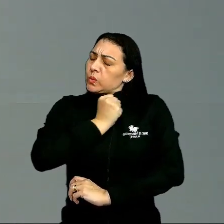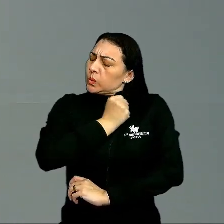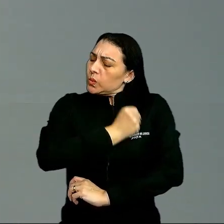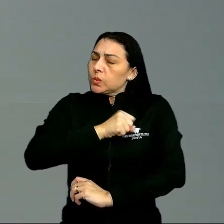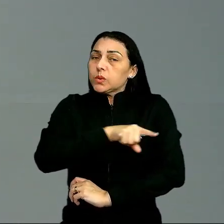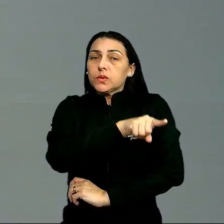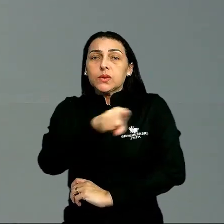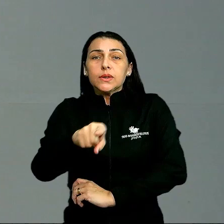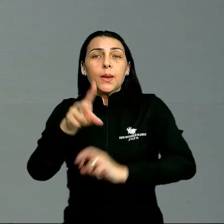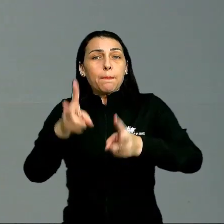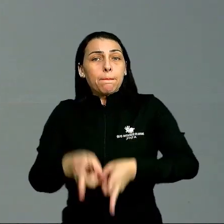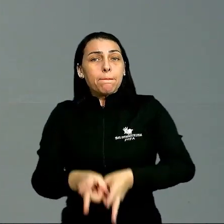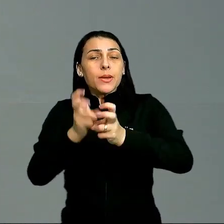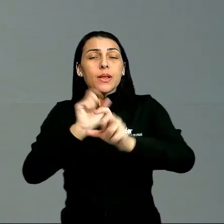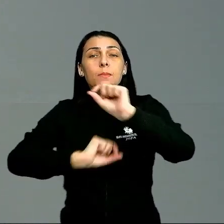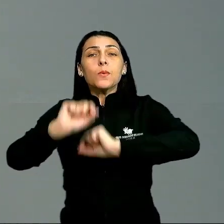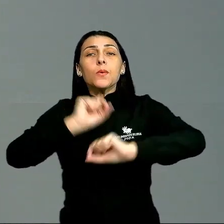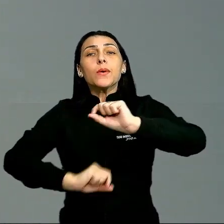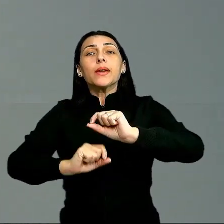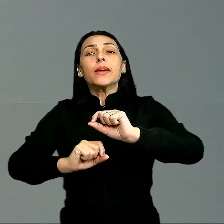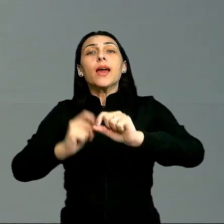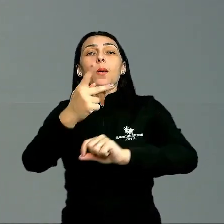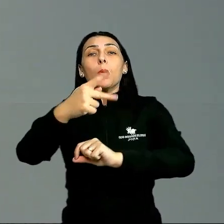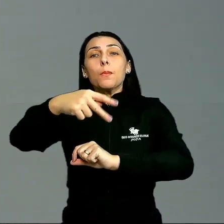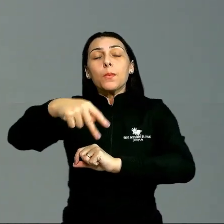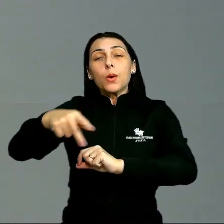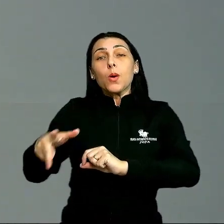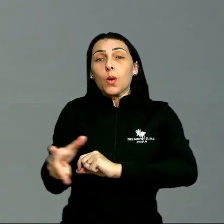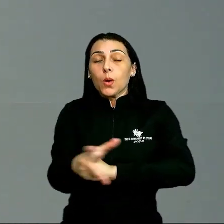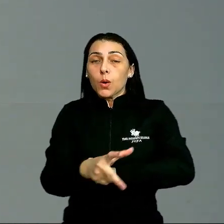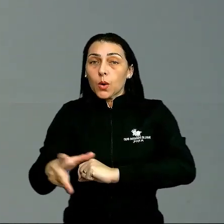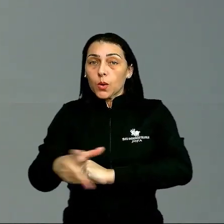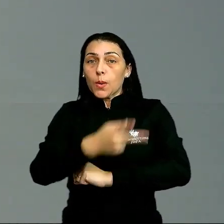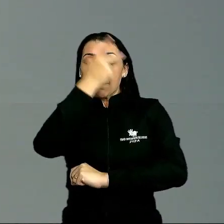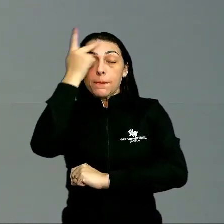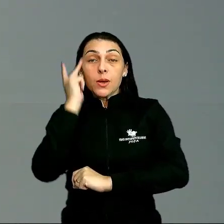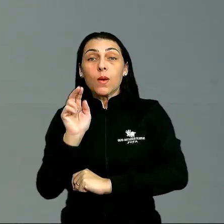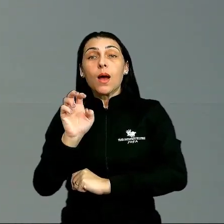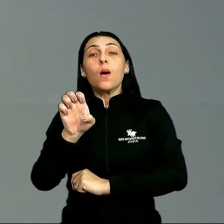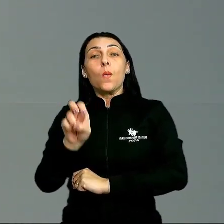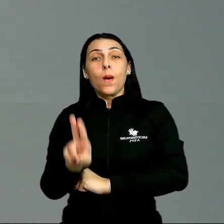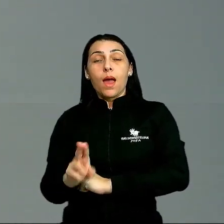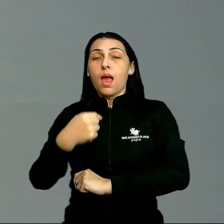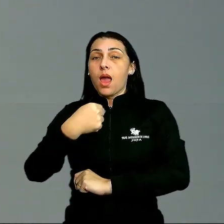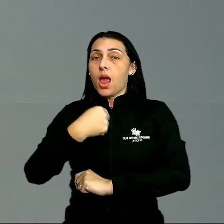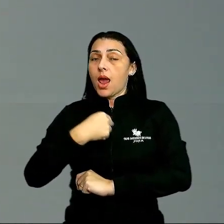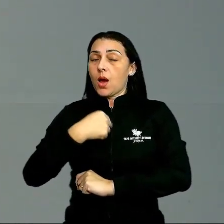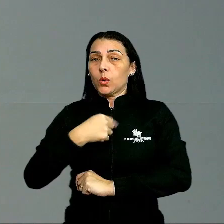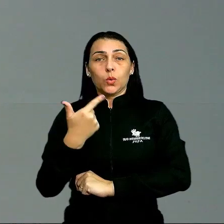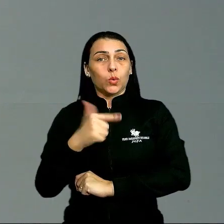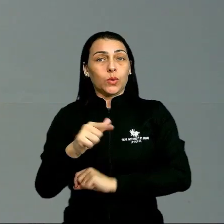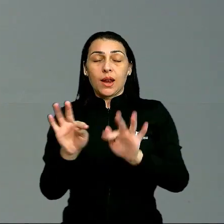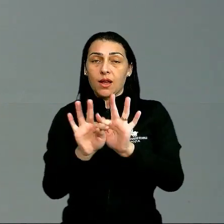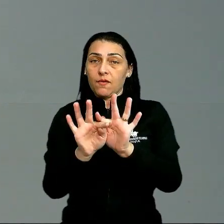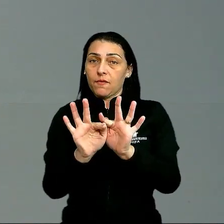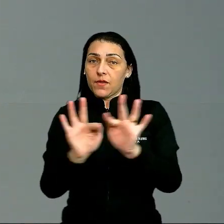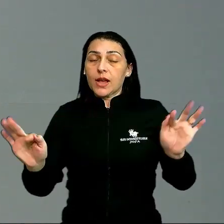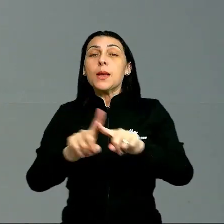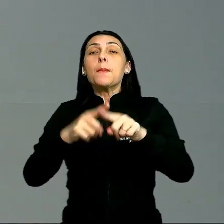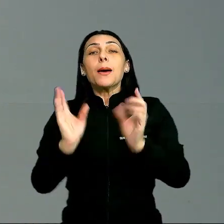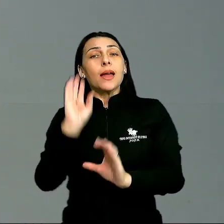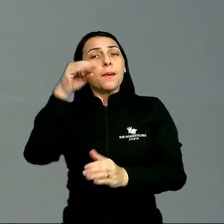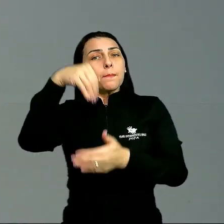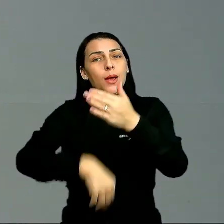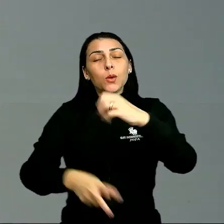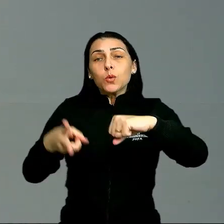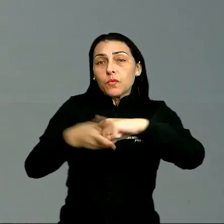vocês. Observe que o pronome pessoal, eu, da primeira pessoa no singular, ele não está na frase, mas ele está implícito